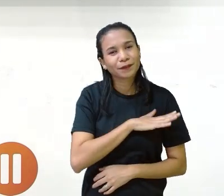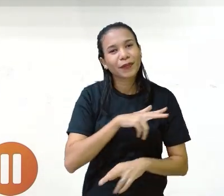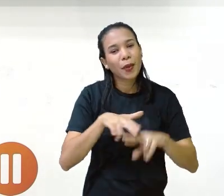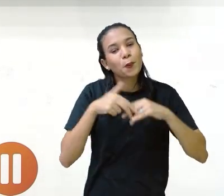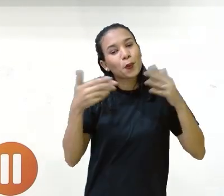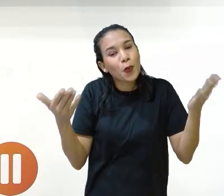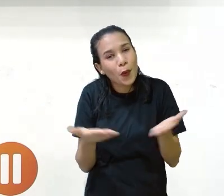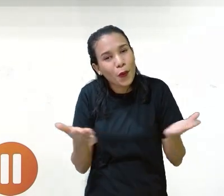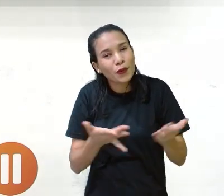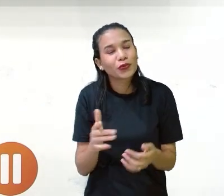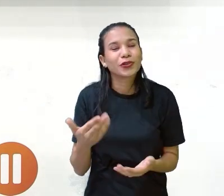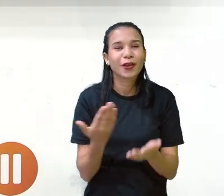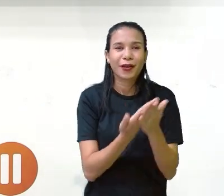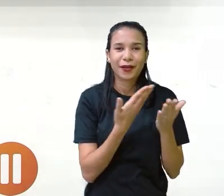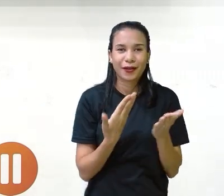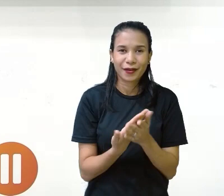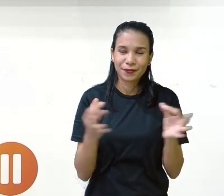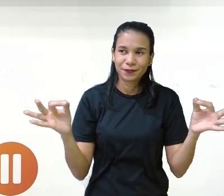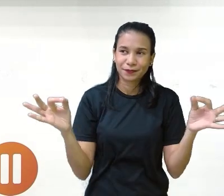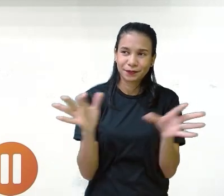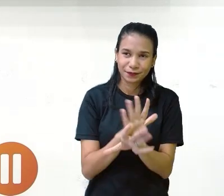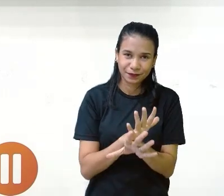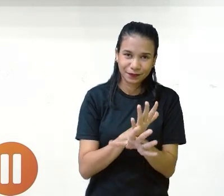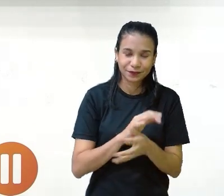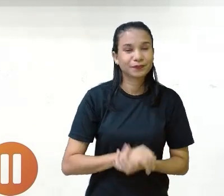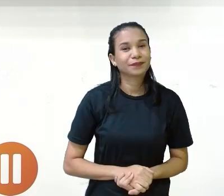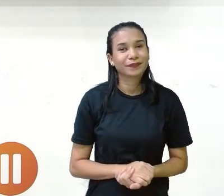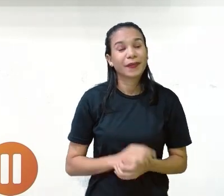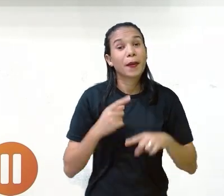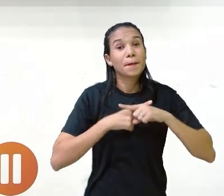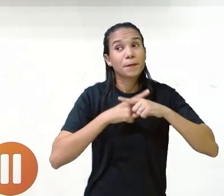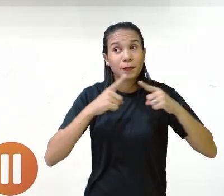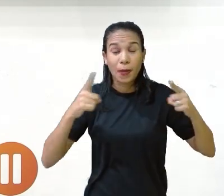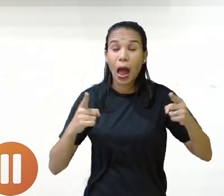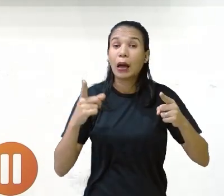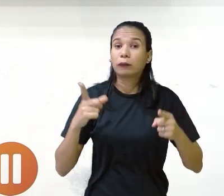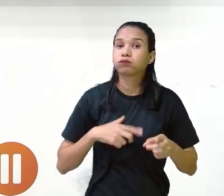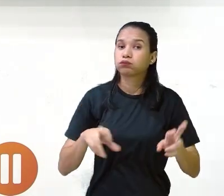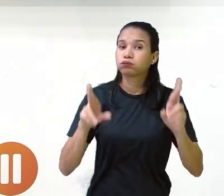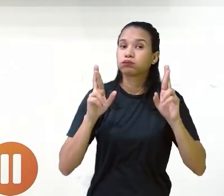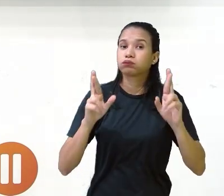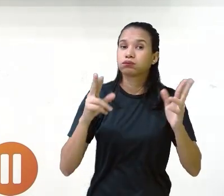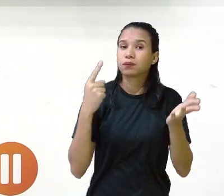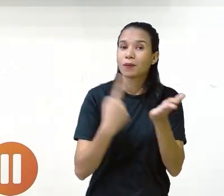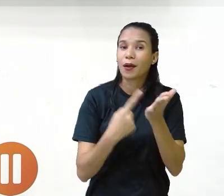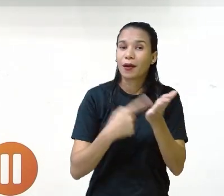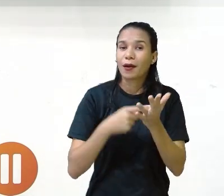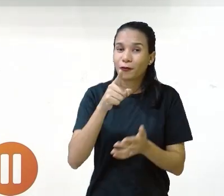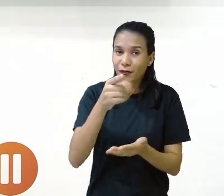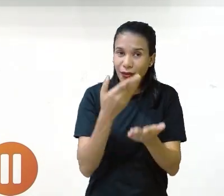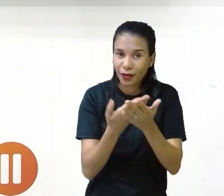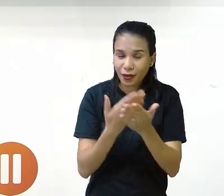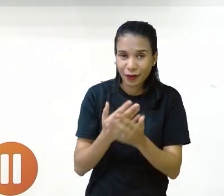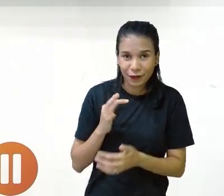por hoje a nossa aula chegou ao fim, mas eu conto com você numa